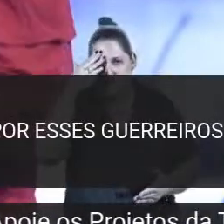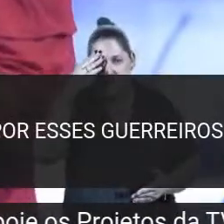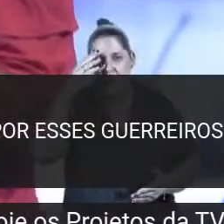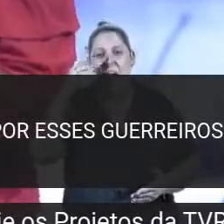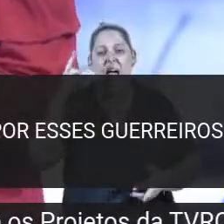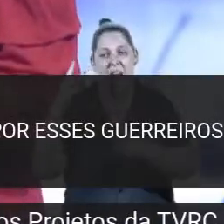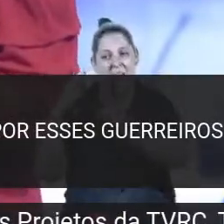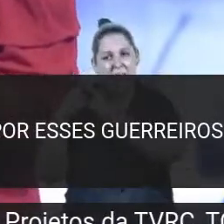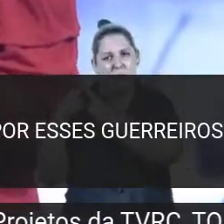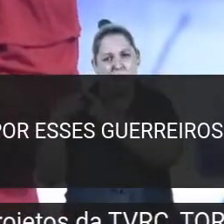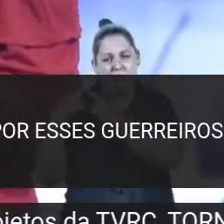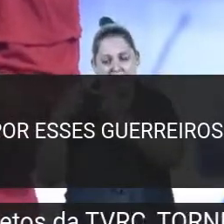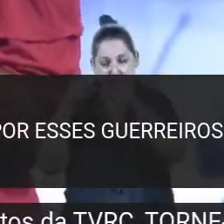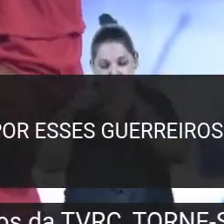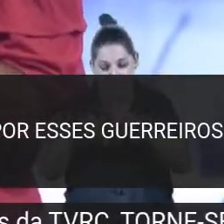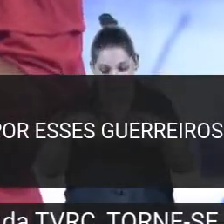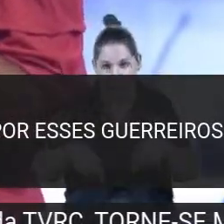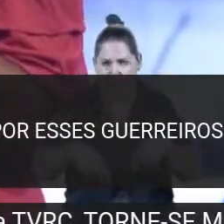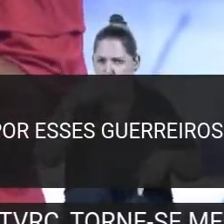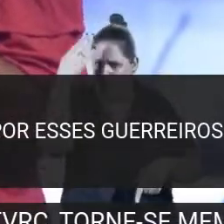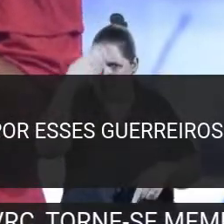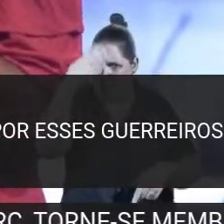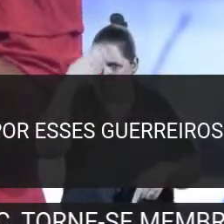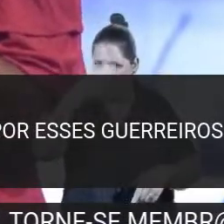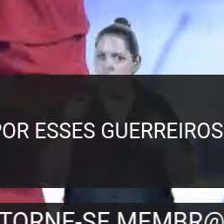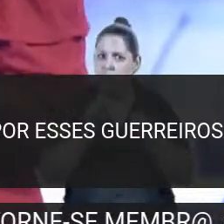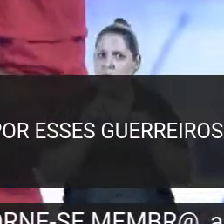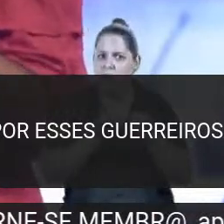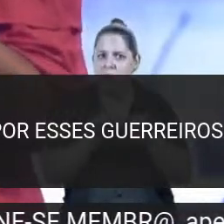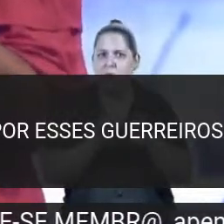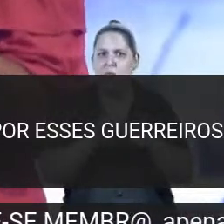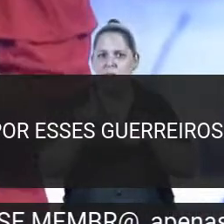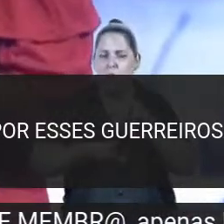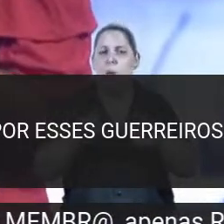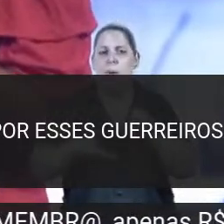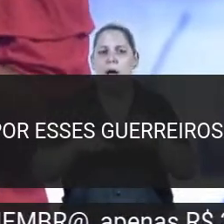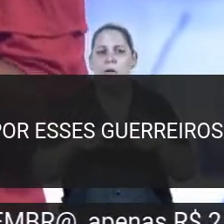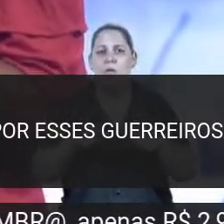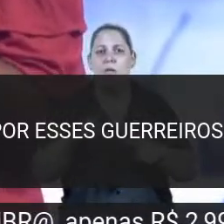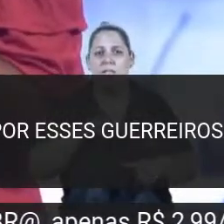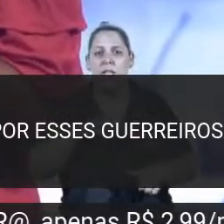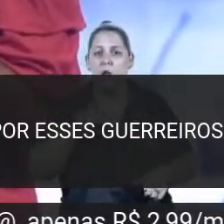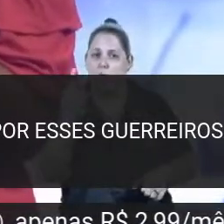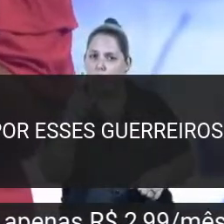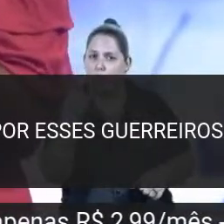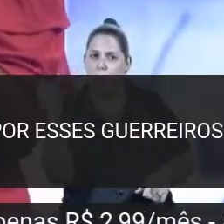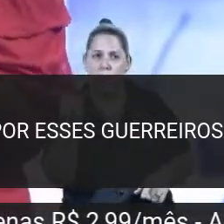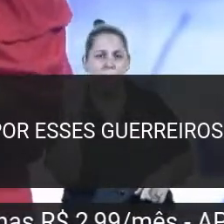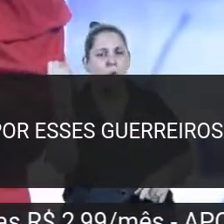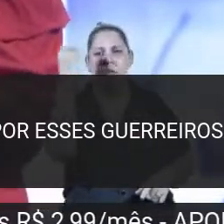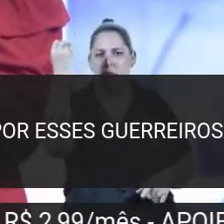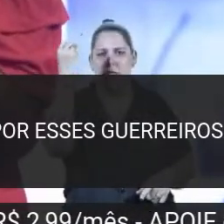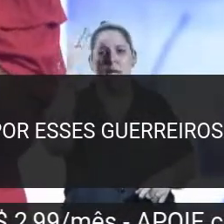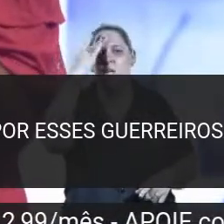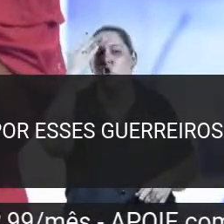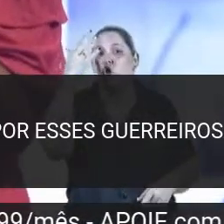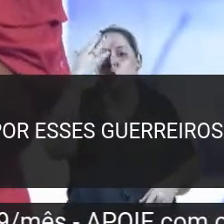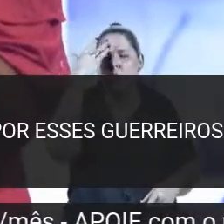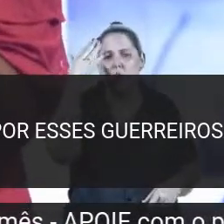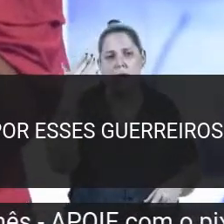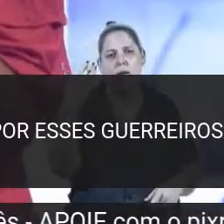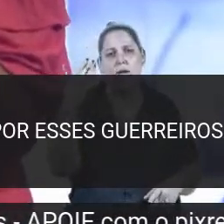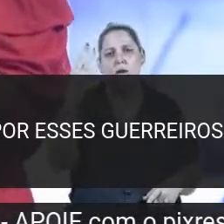né, fazendo essa atividade, tem uma causa que é acima de todas as causas, que é sonhar